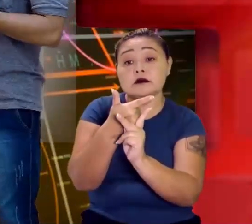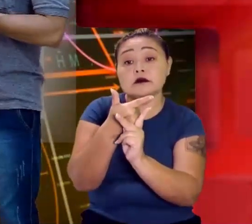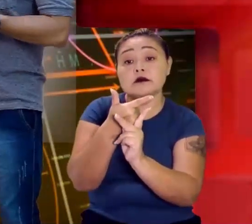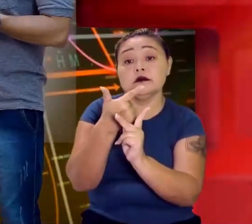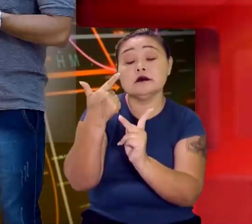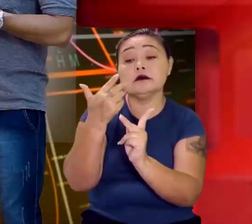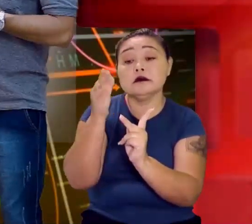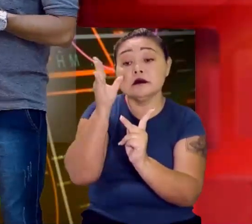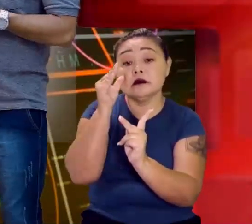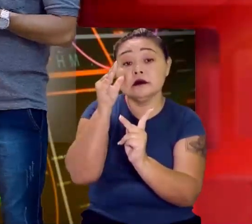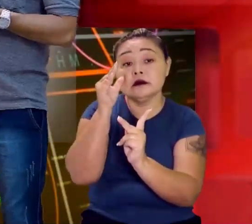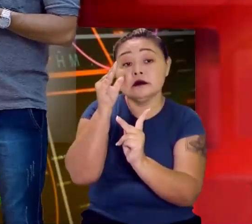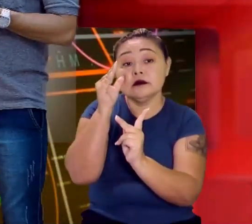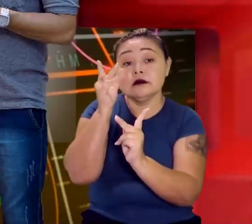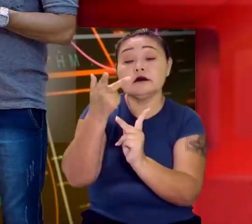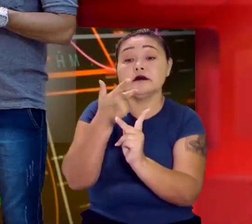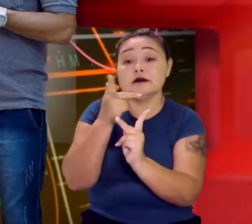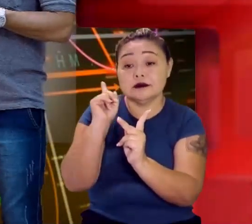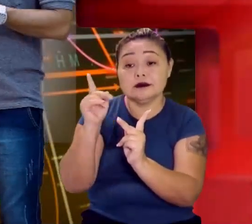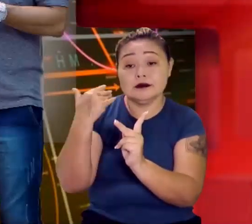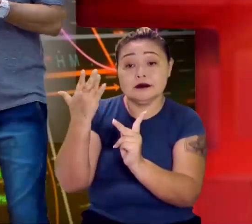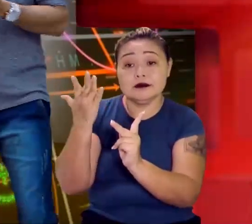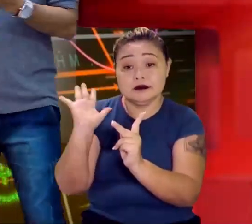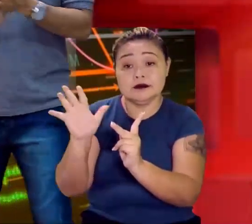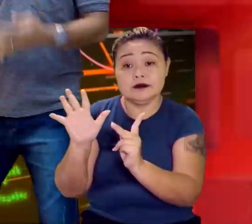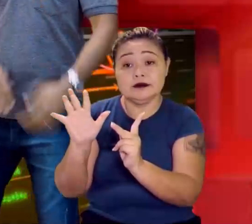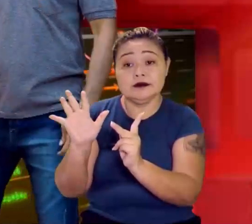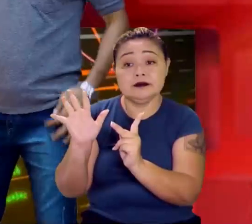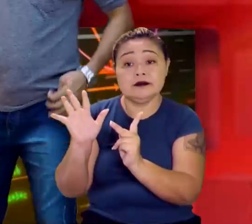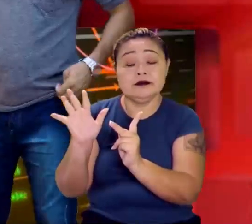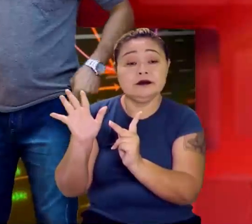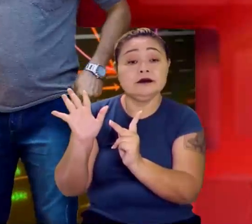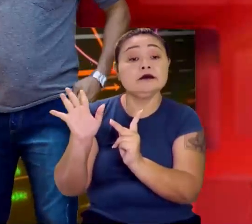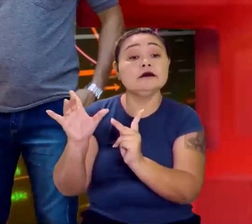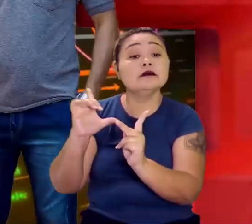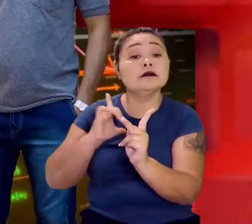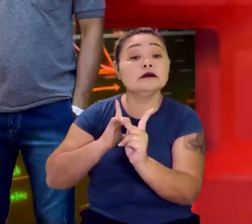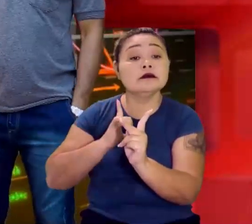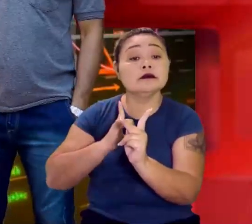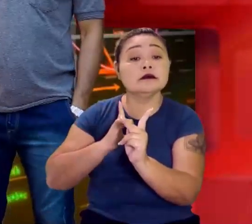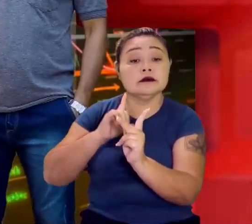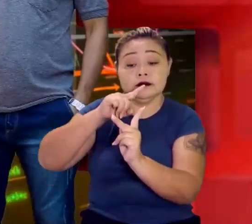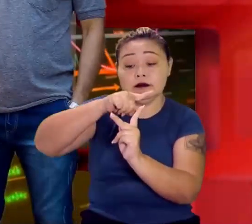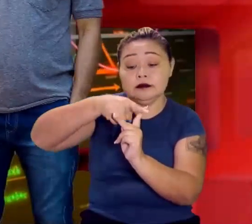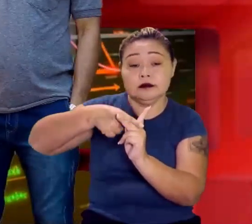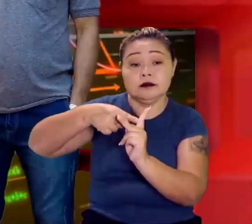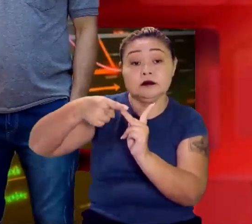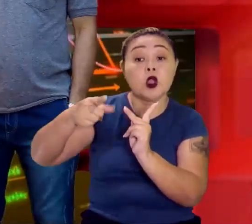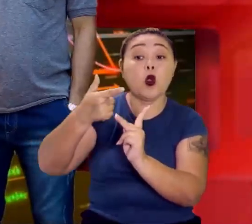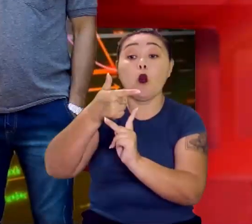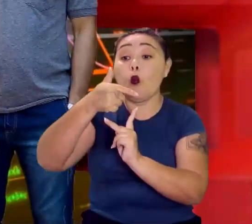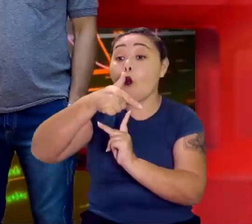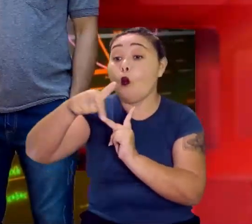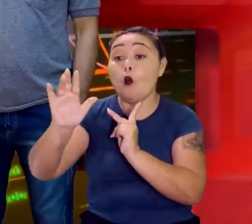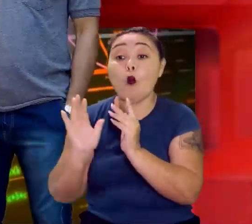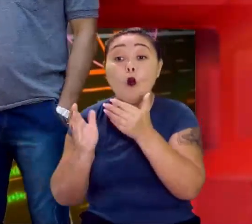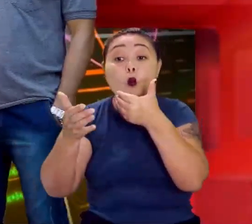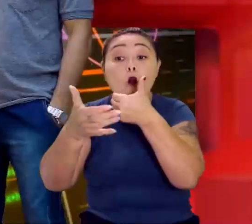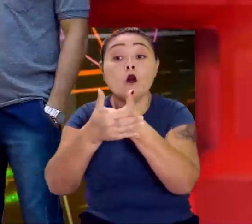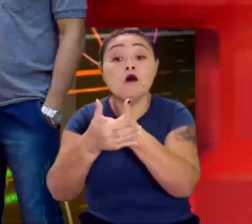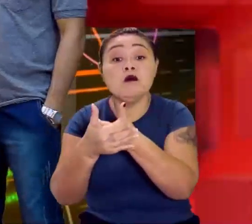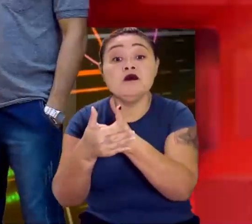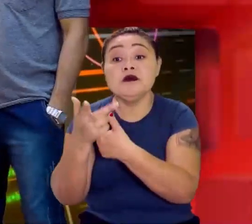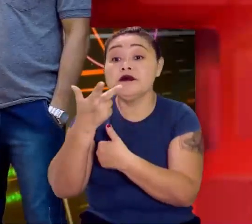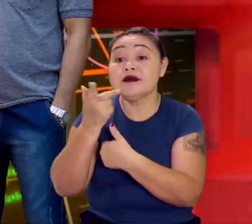sabe que tem uma curiosidade? Mas já a gente vê. Já? Então vamos lá então. E quando a gente tem um índice não aparente, é o que o